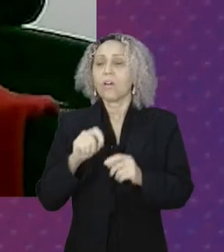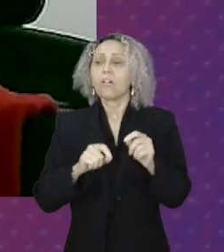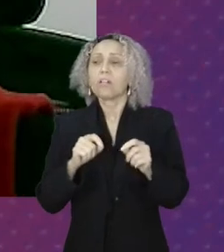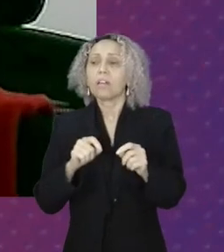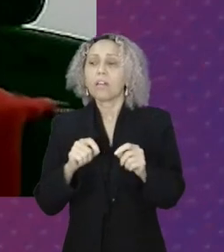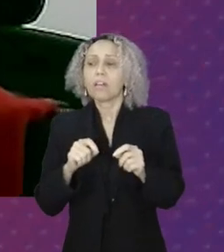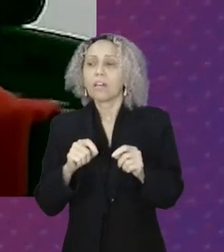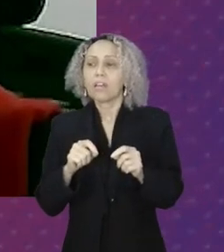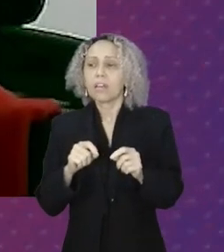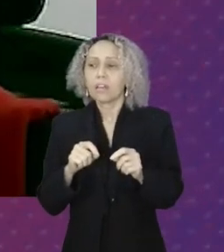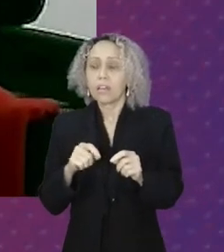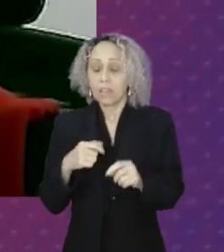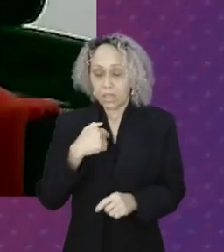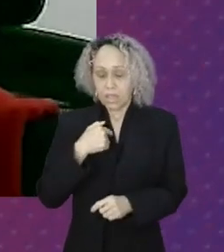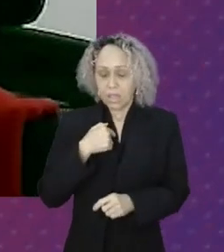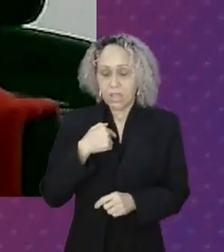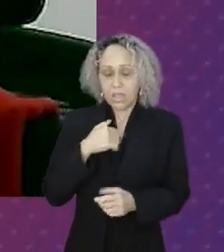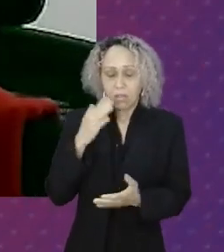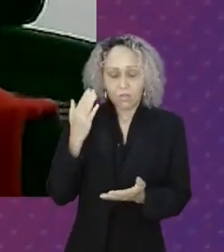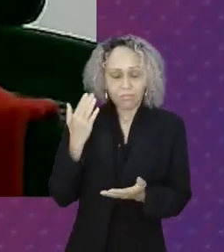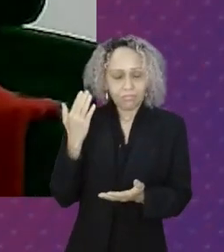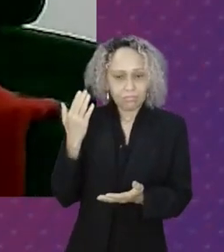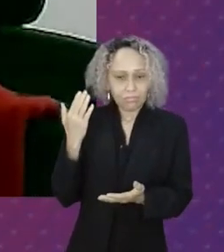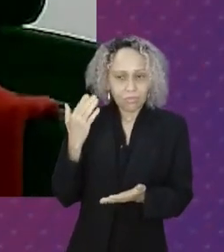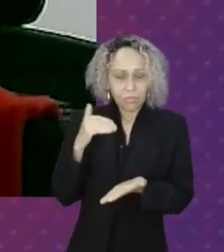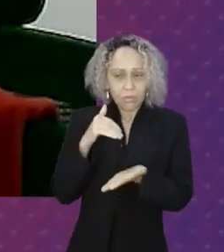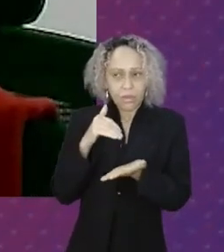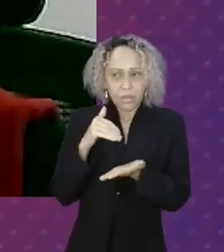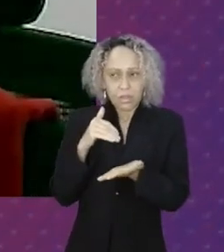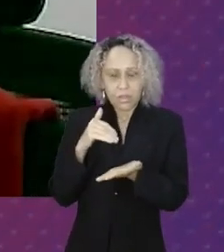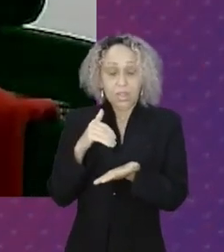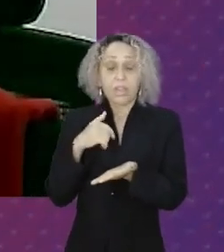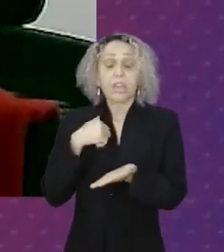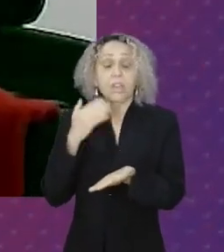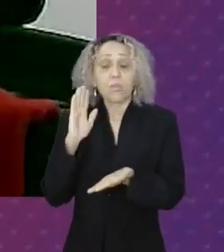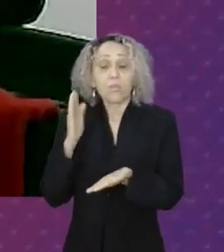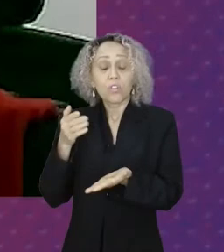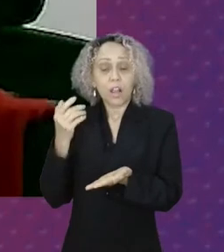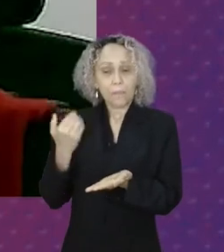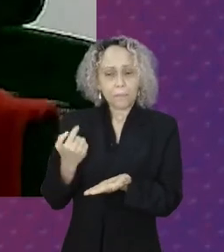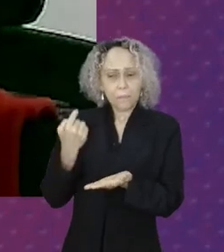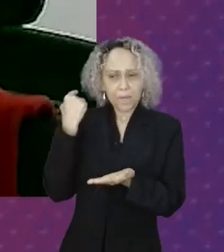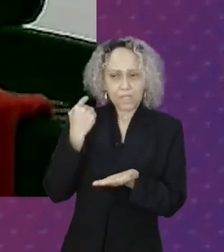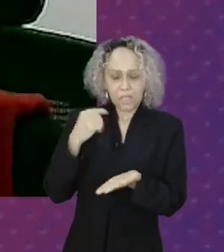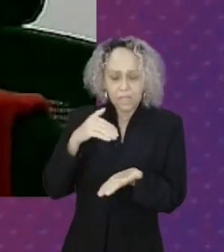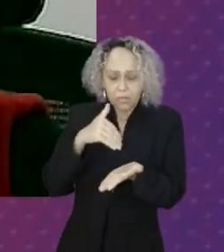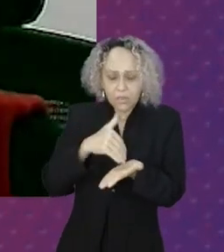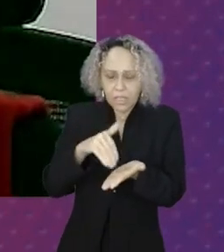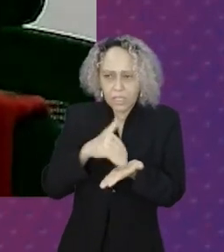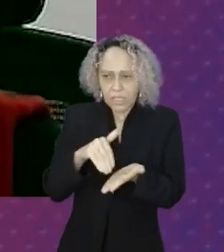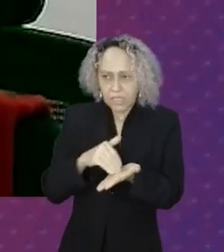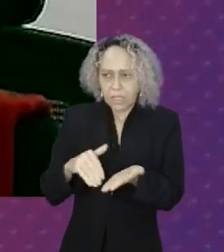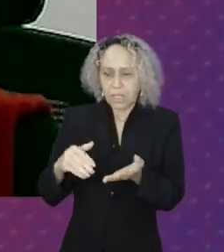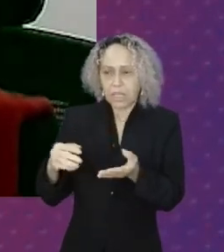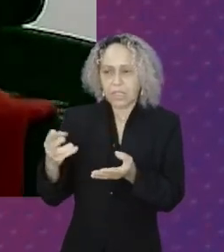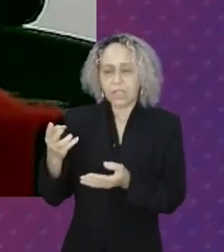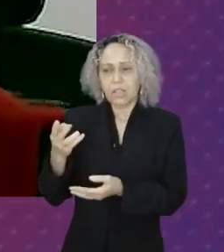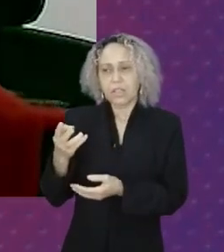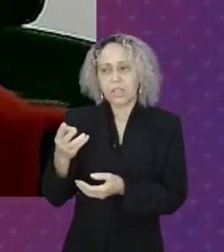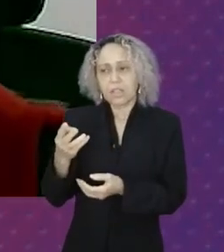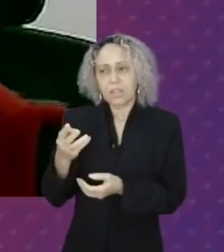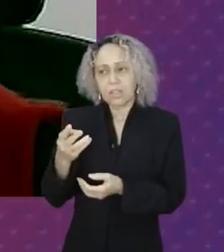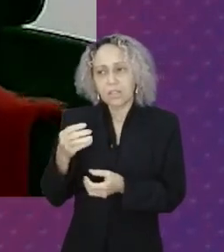Porque eu fui secretária estadual, ou melhor, eu fui secretária municipal de cultura do meu município e